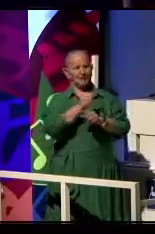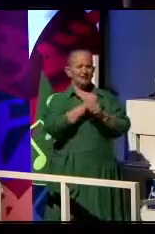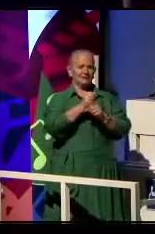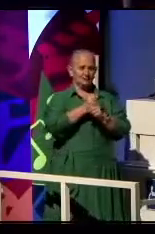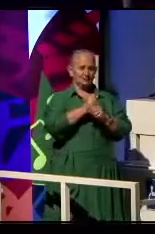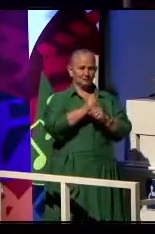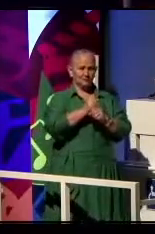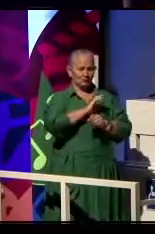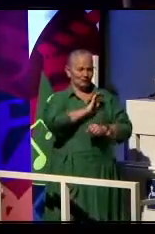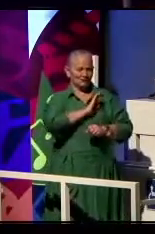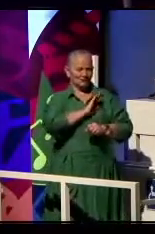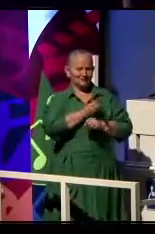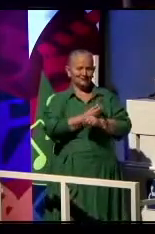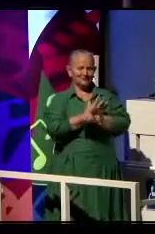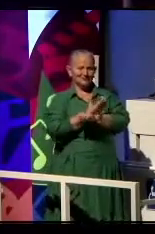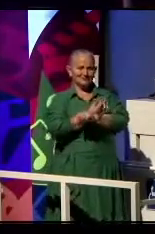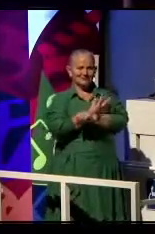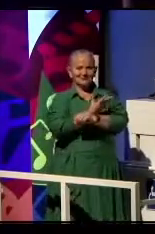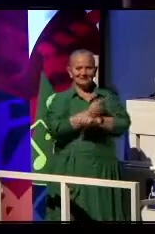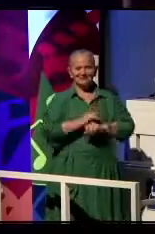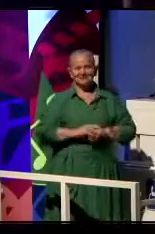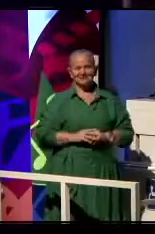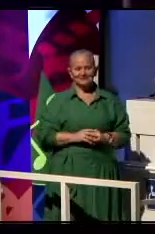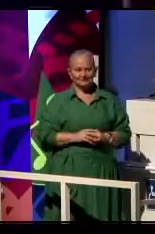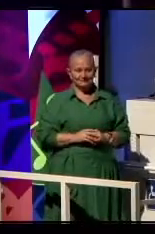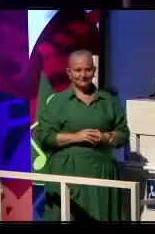emocionam, né? Pode passar, por favor, André.